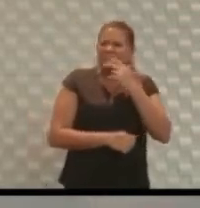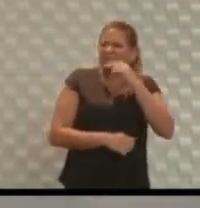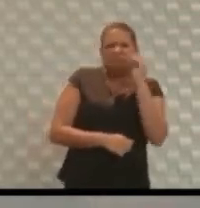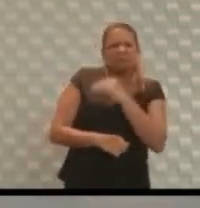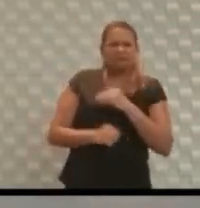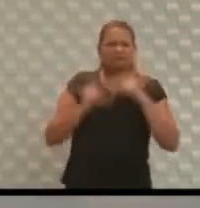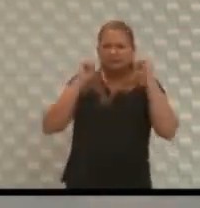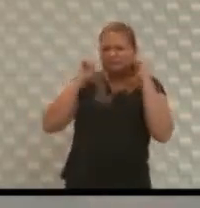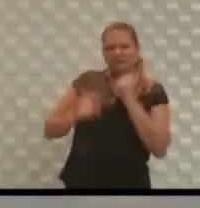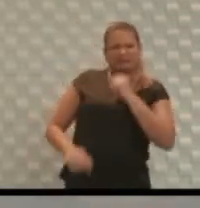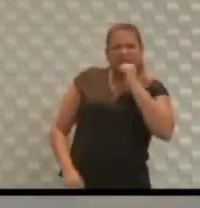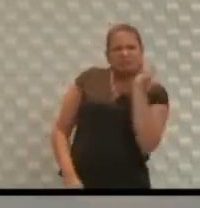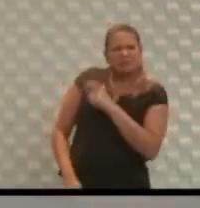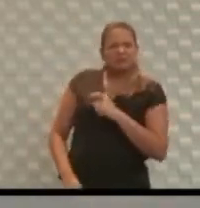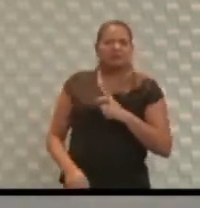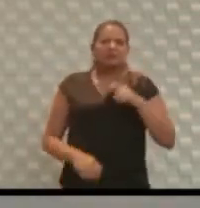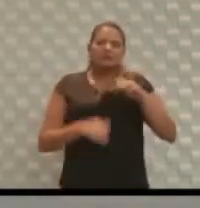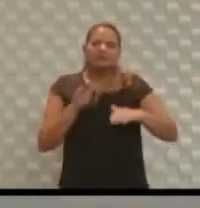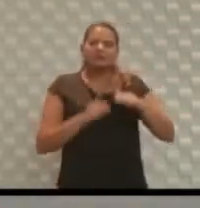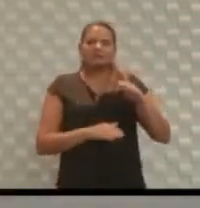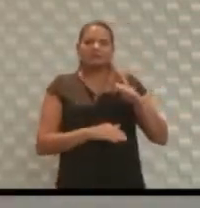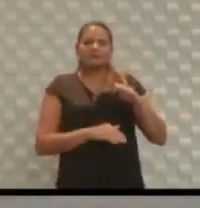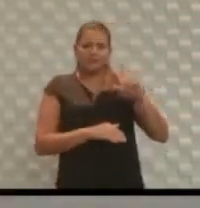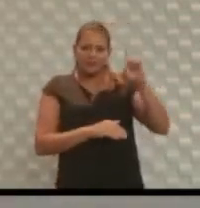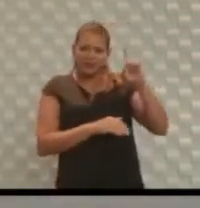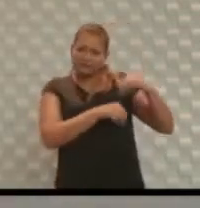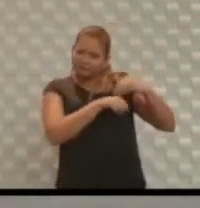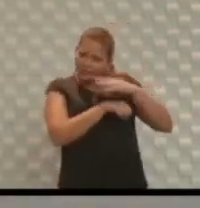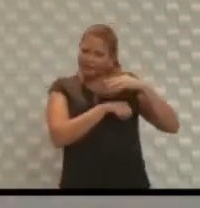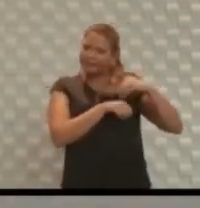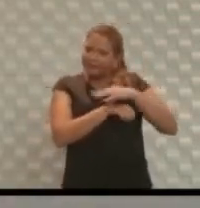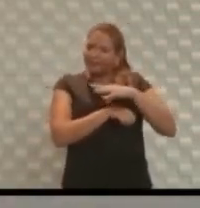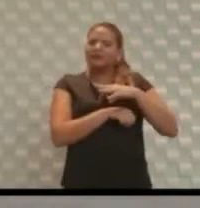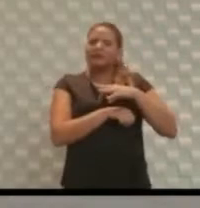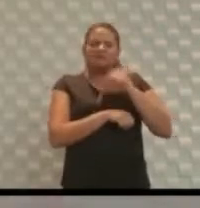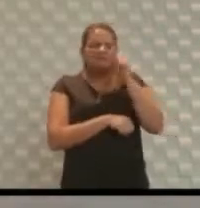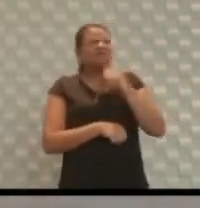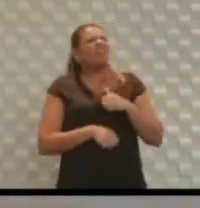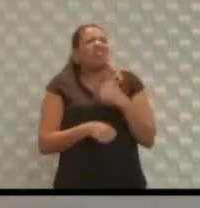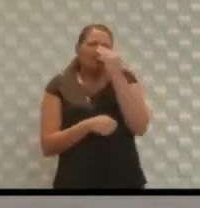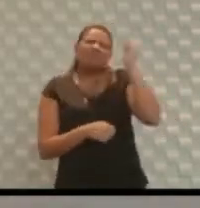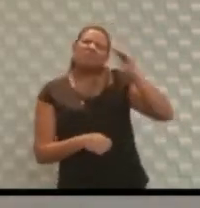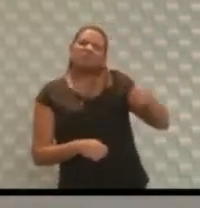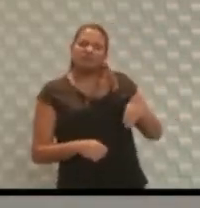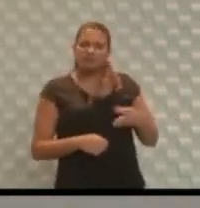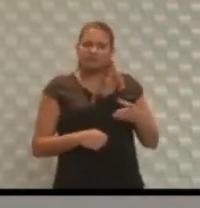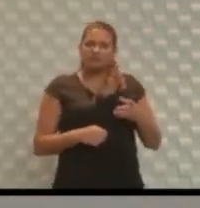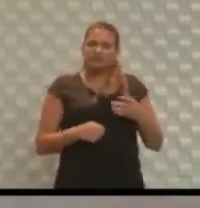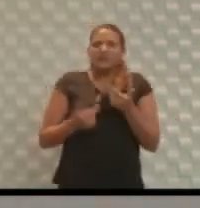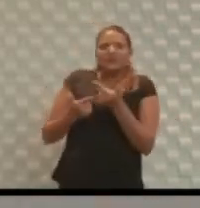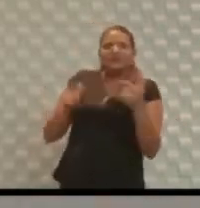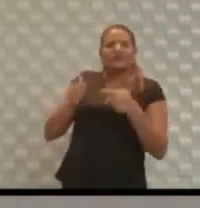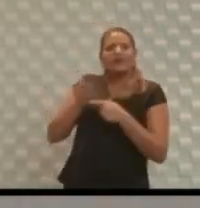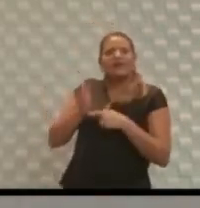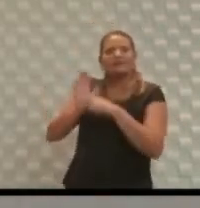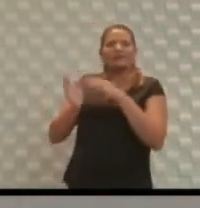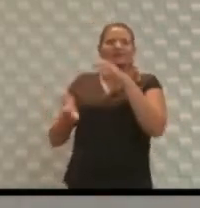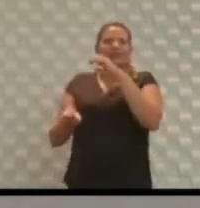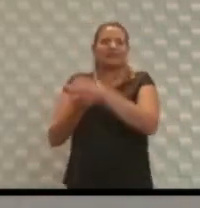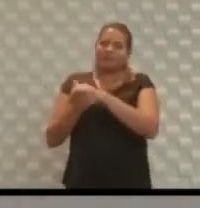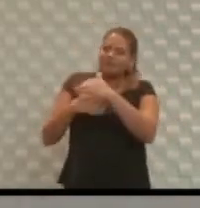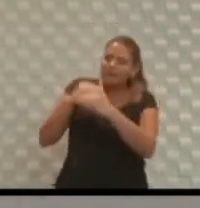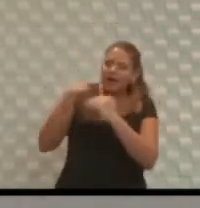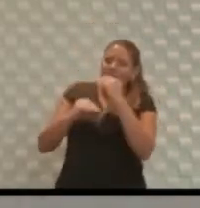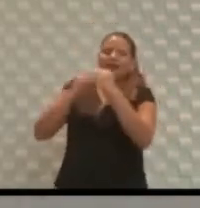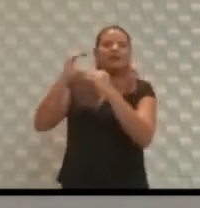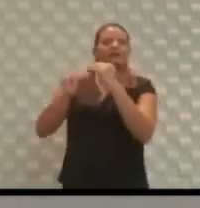rixosa, como a palavra de Deus diz, que não é sábia, que em vez de edificar, fica destruindo. Ali, tanto um quanto o